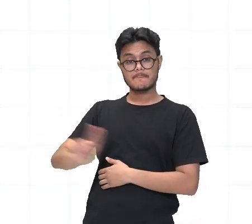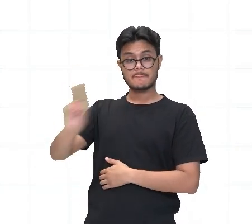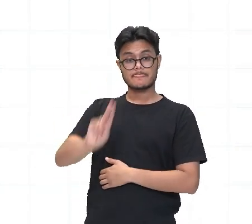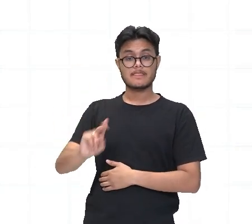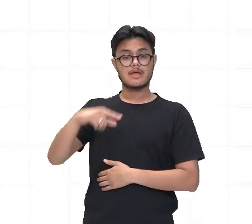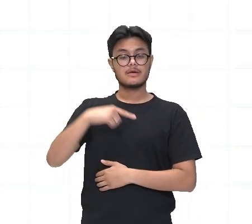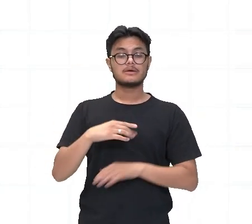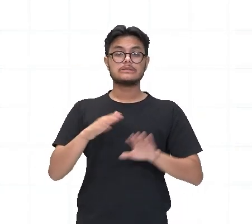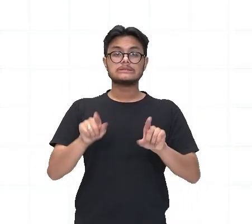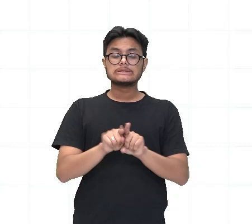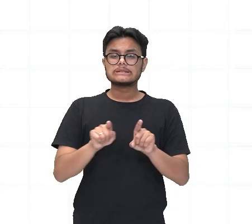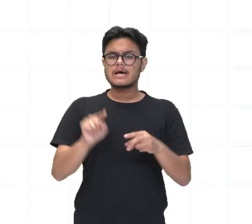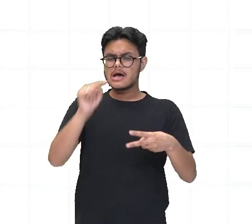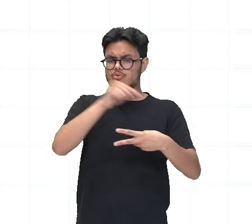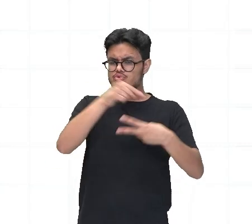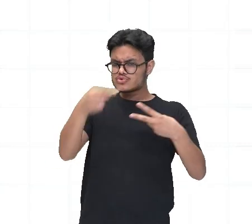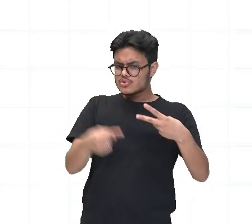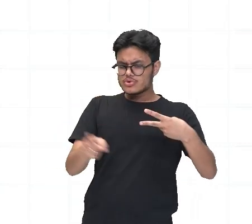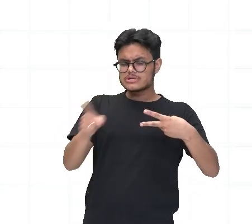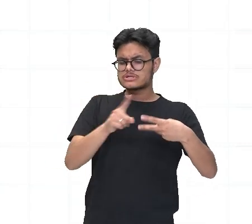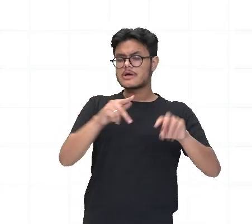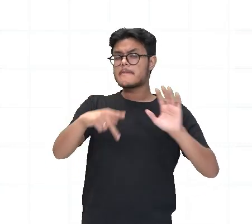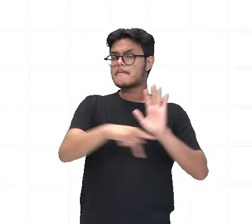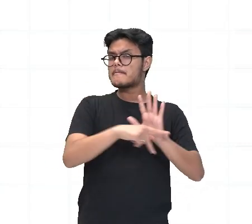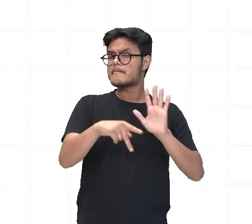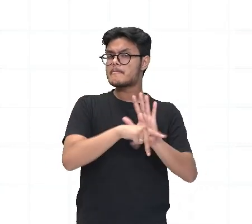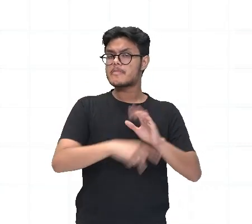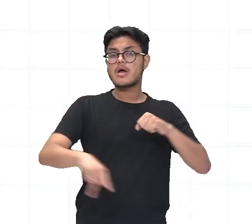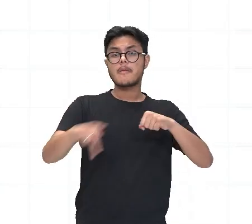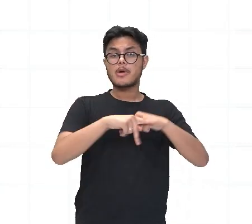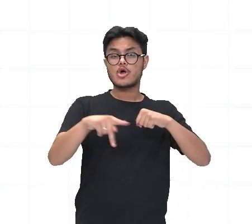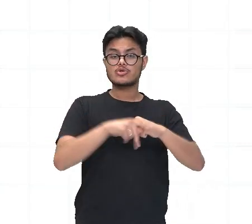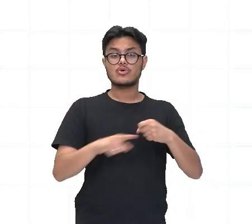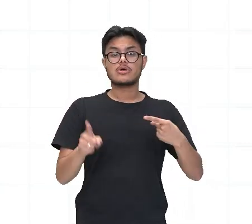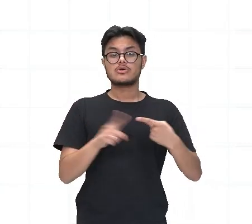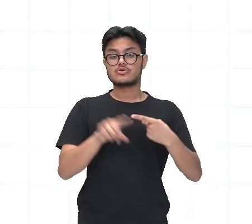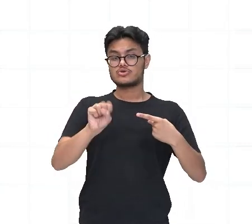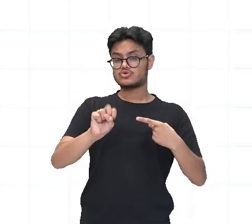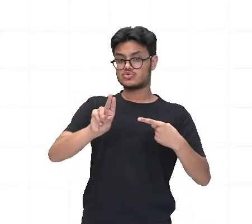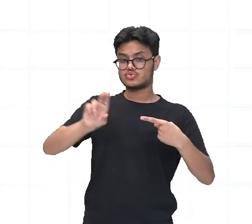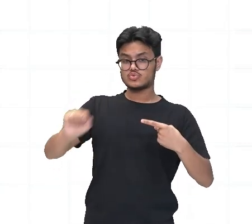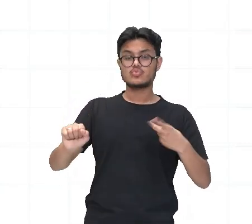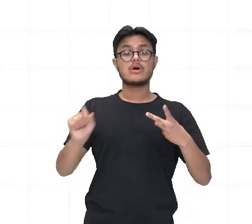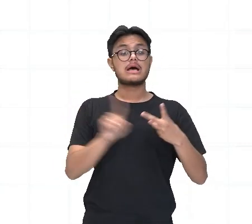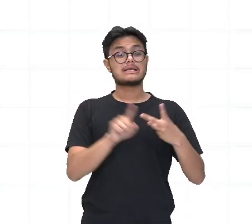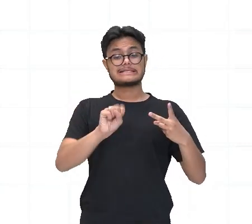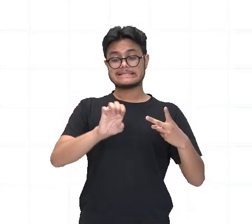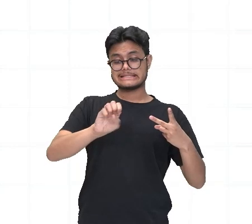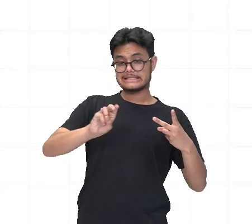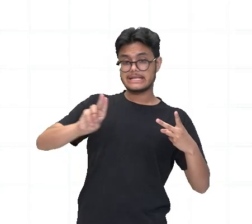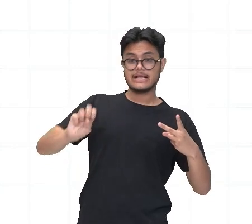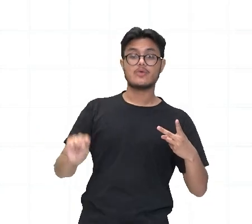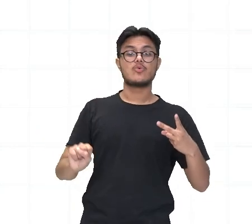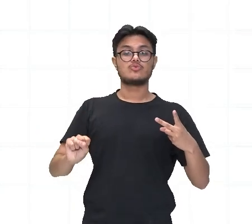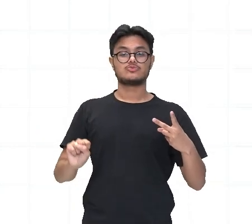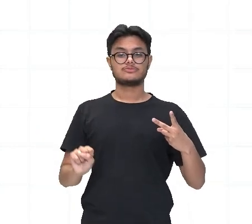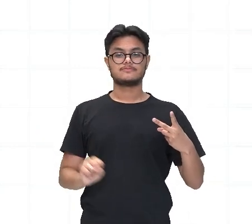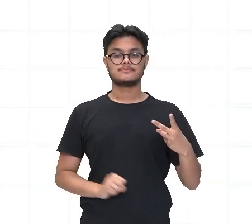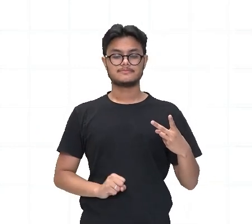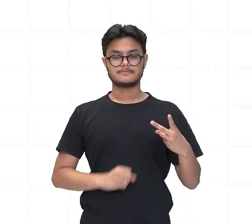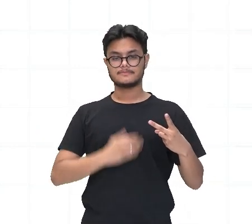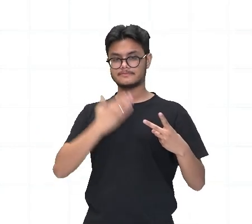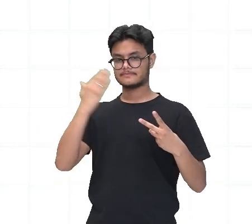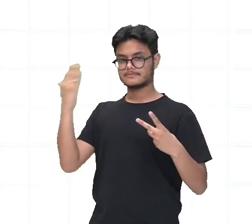esses dois pronomes aí, possessivos, né, sua relevância e seus usos práticos, estão destacados em